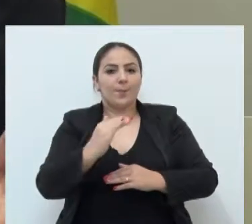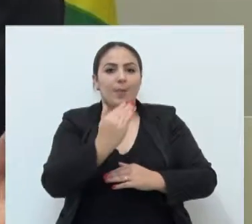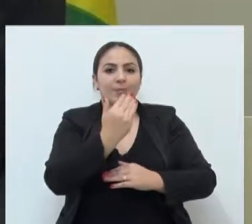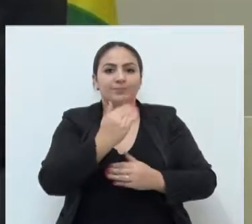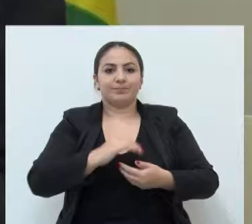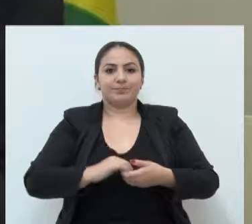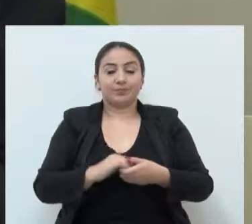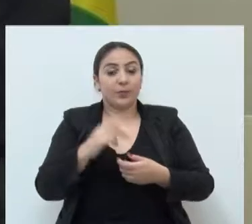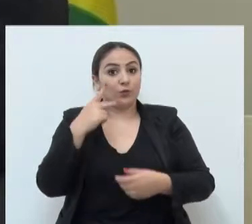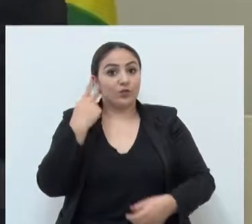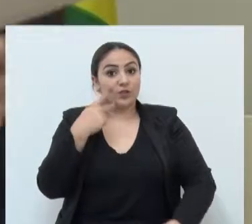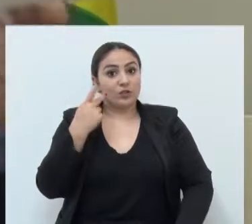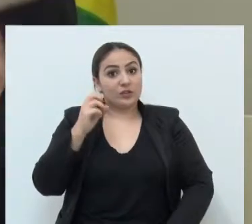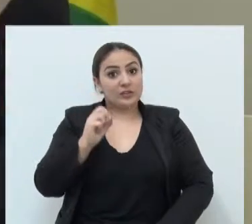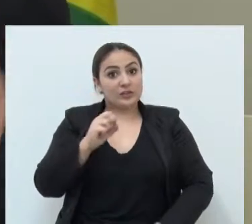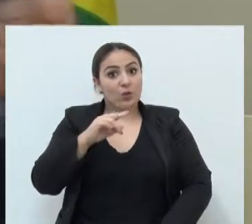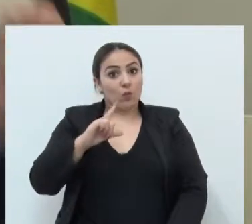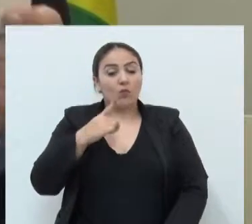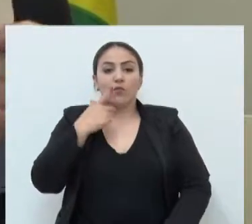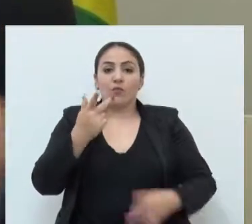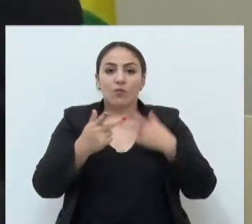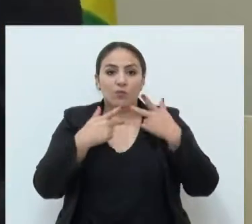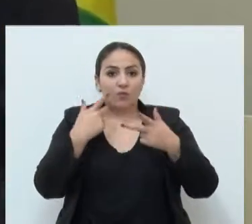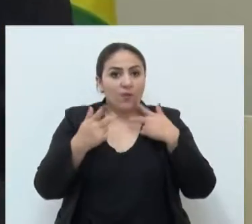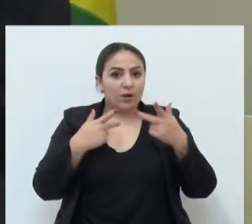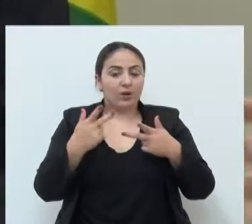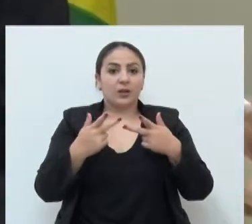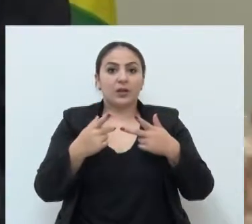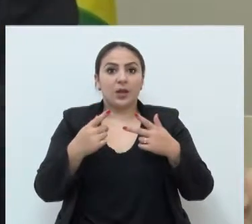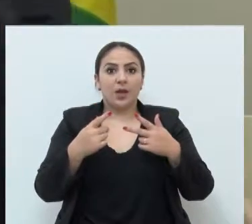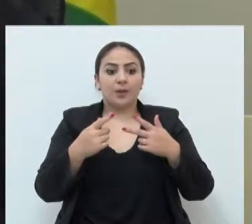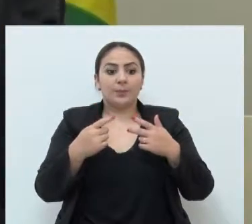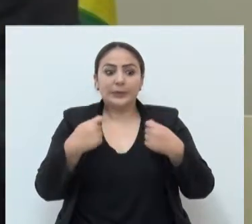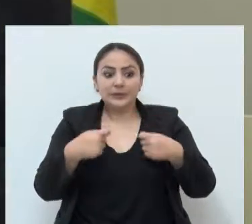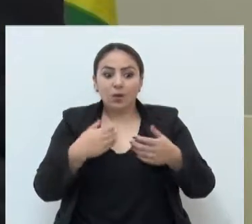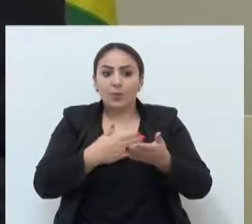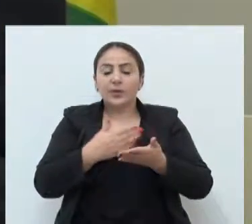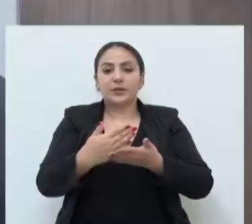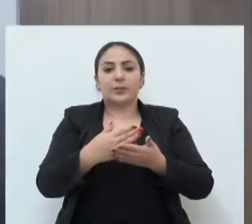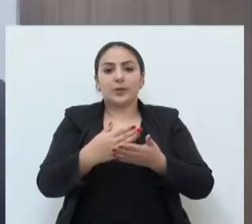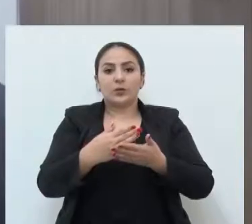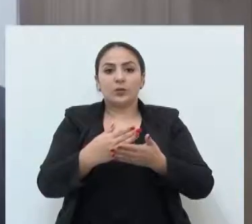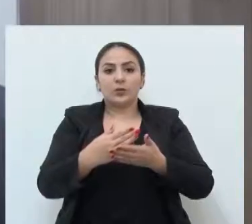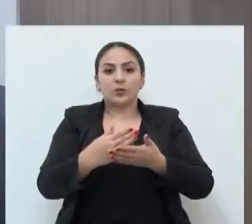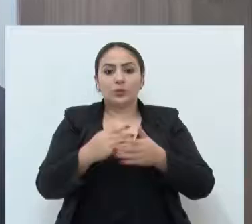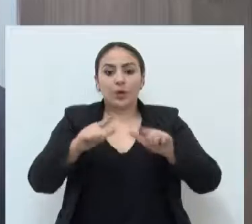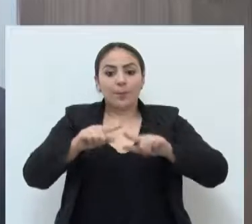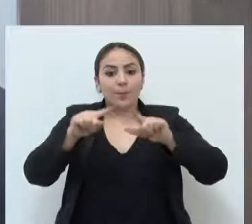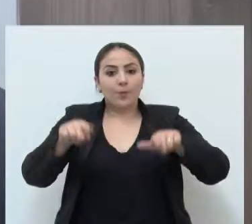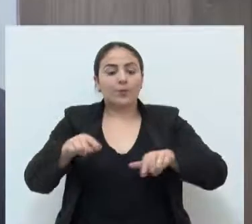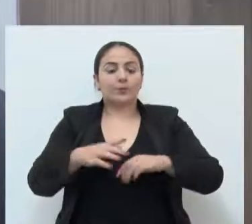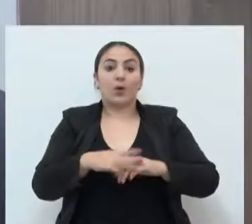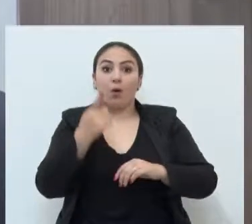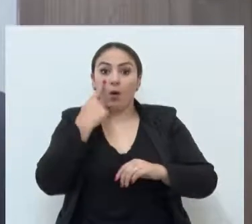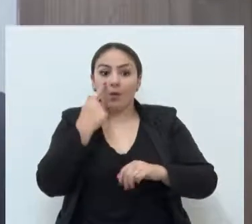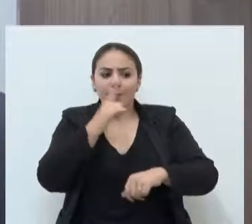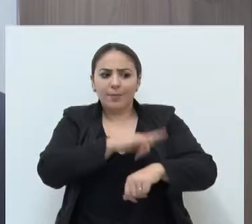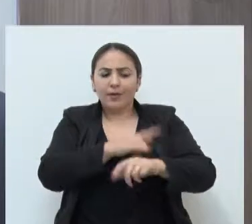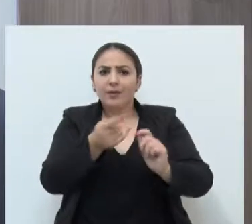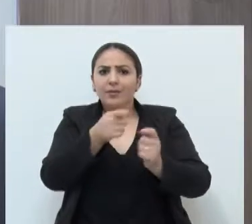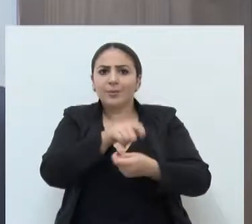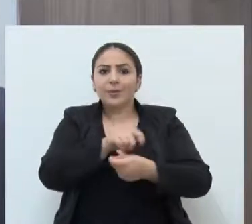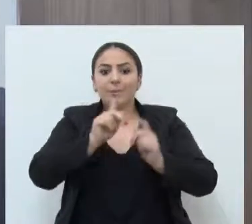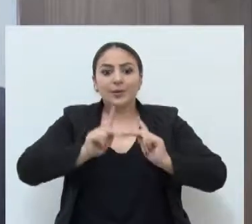vereador Saul Spinelli acredita que a exigência deveria começar pelos órgãos públicos. Por exemplo, banheiro adaptado para